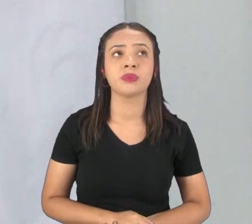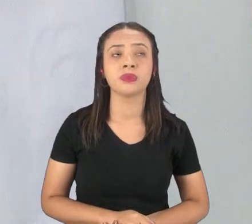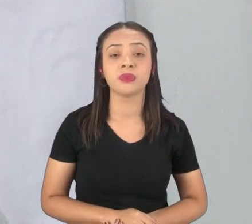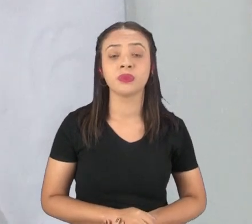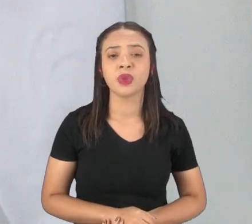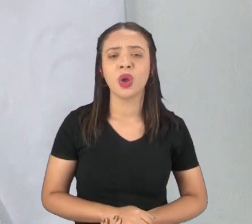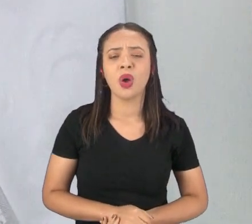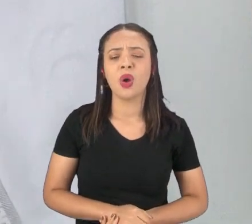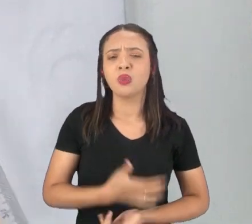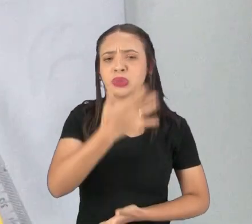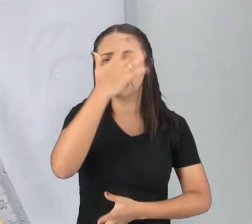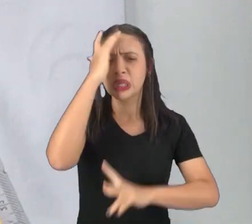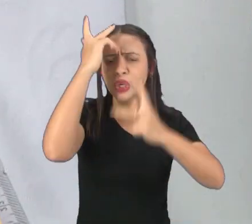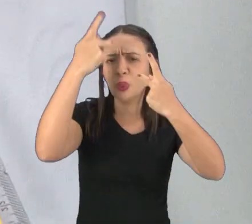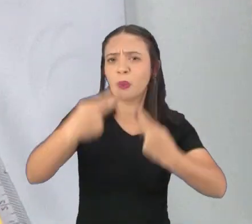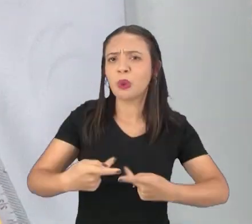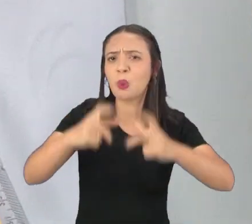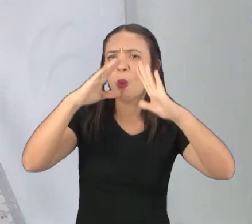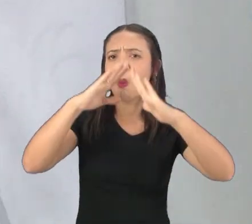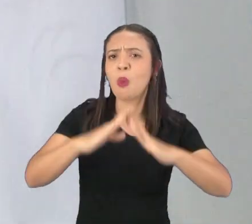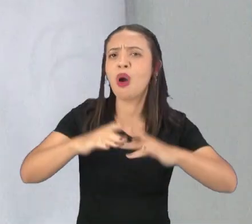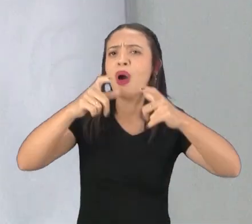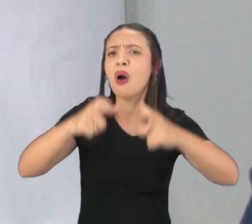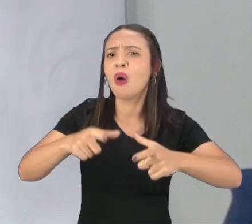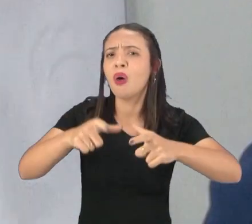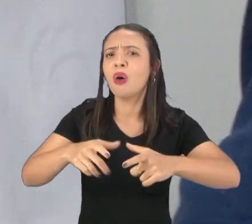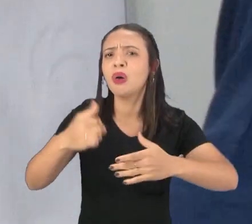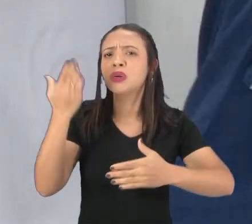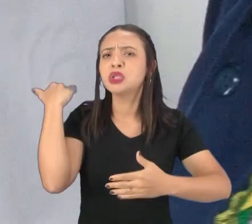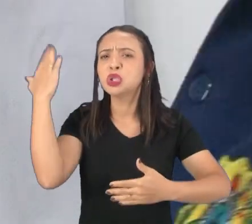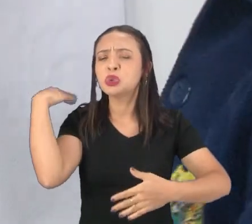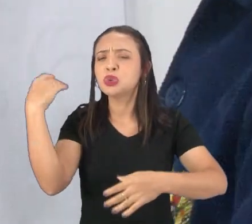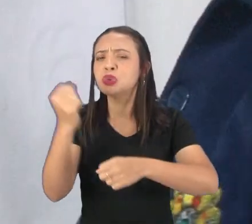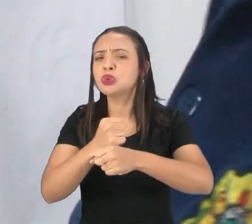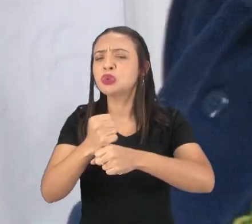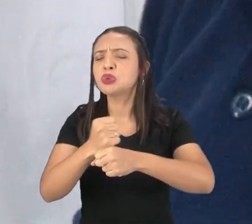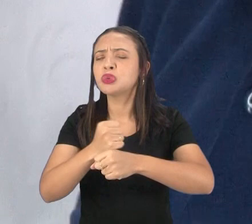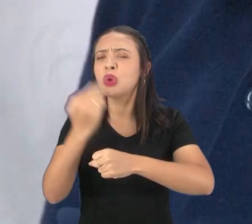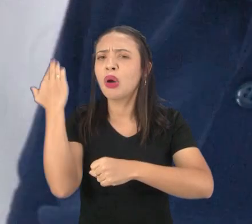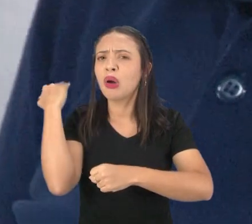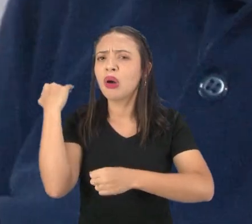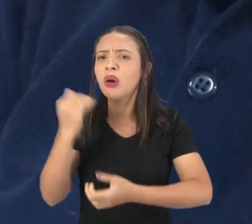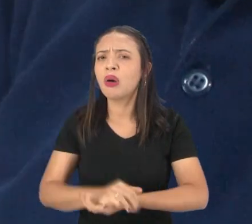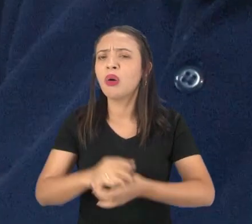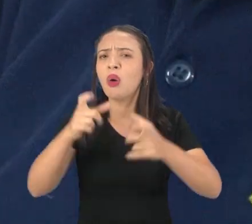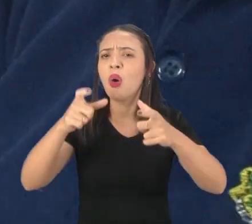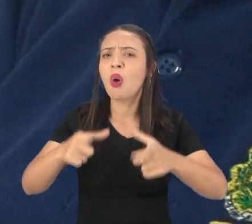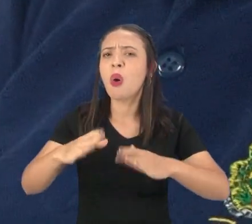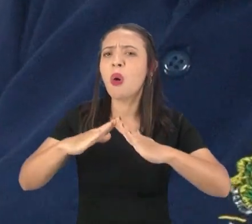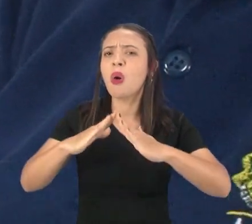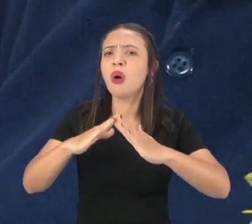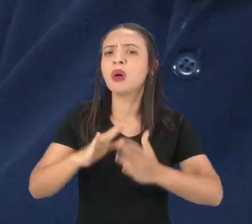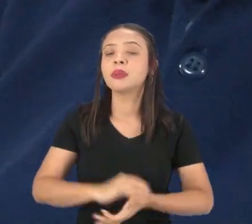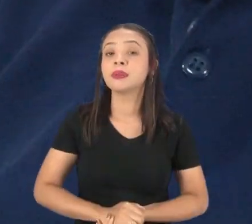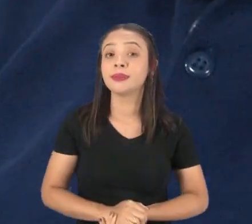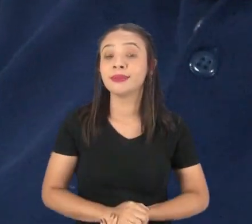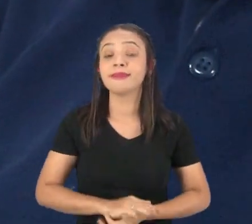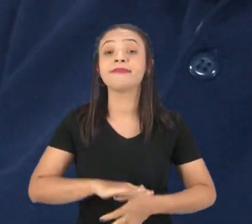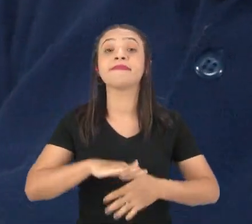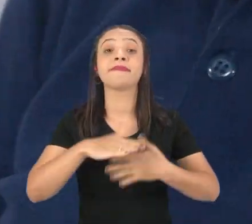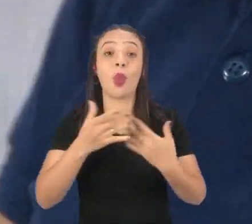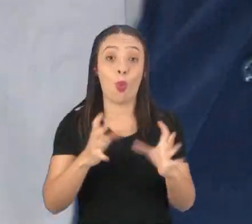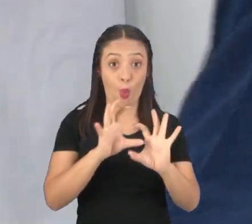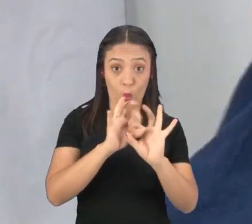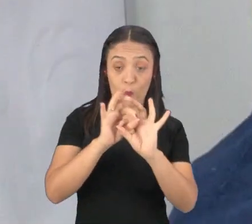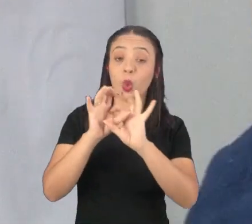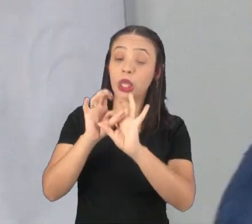Onde os homens moravam nesta época? Onde eles moravam? Eles moravam onde? Segundo o poema que